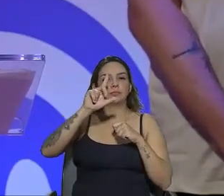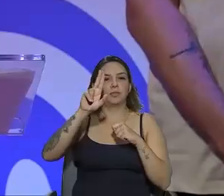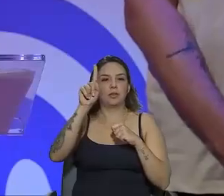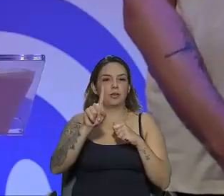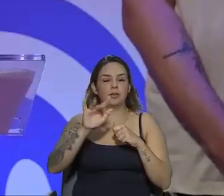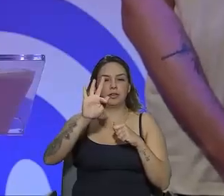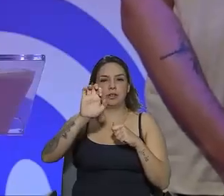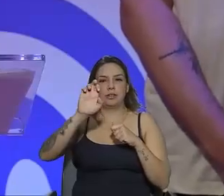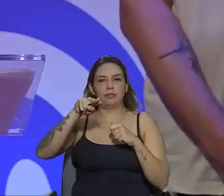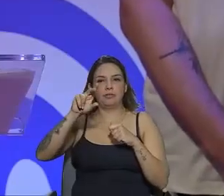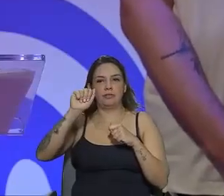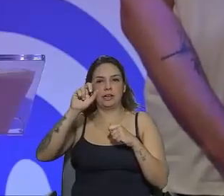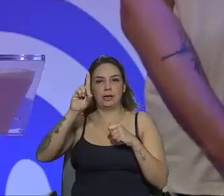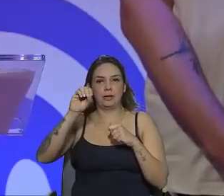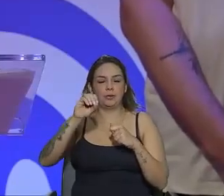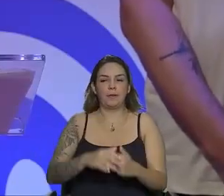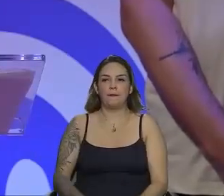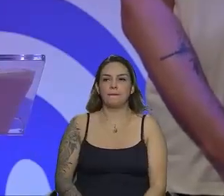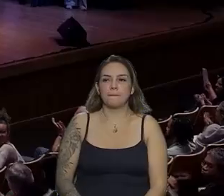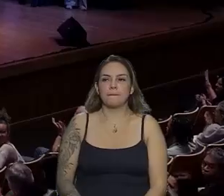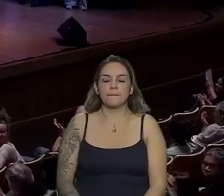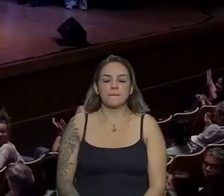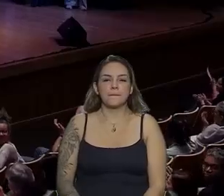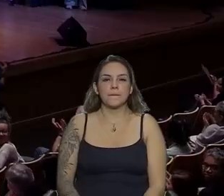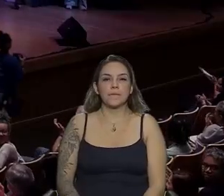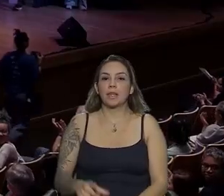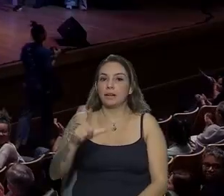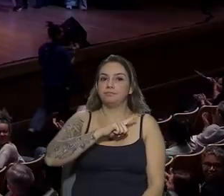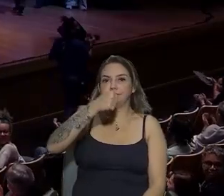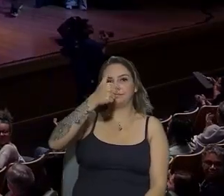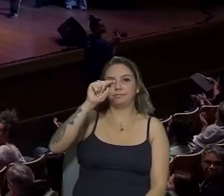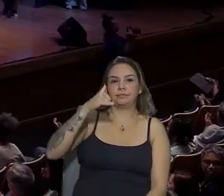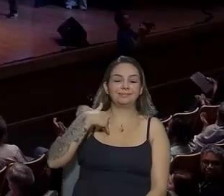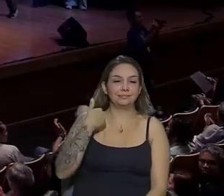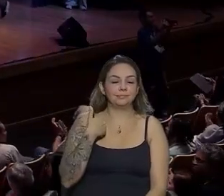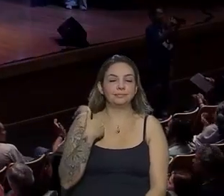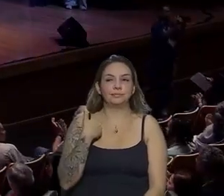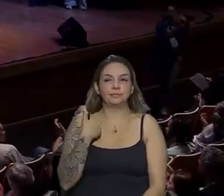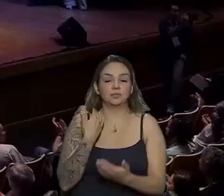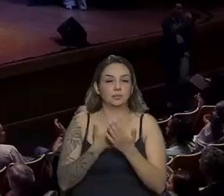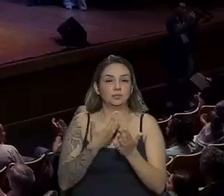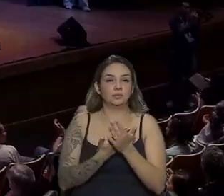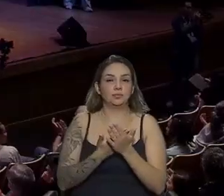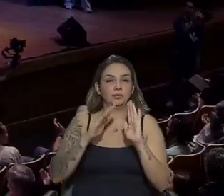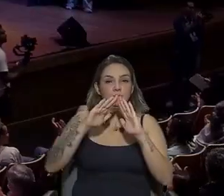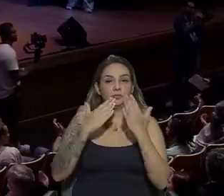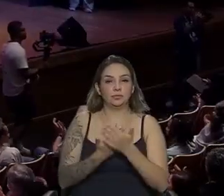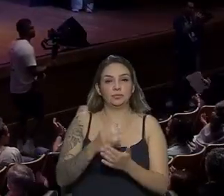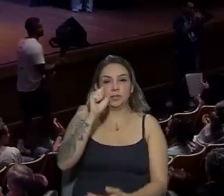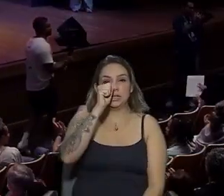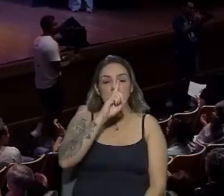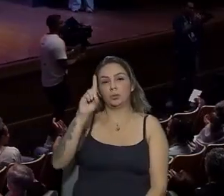Luiz Fernando de Melo Balduino. Ele tem 17 anos e estuda no Colégio